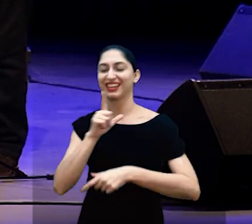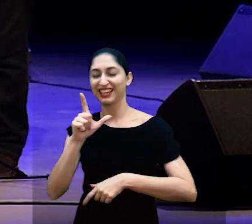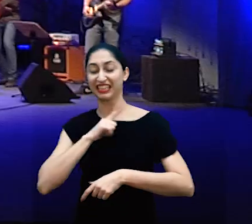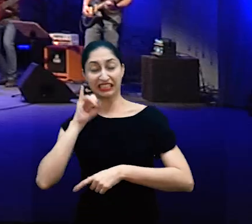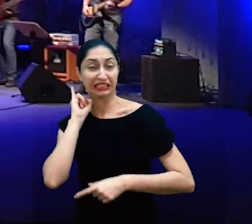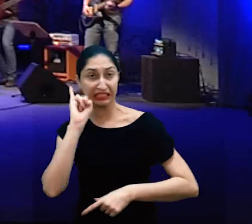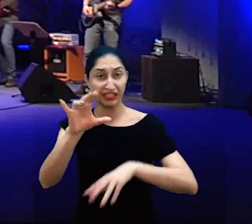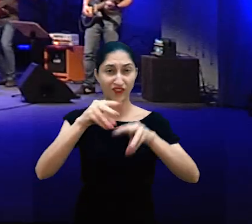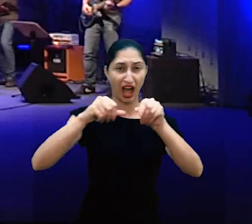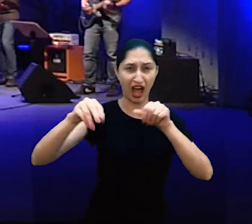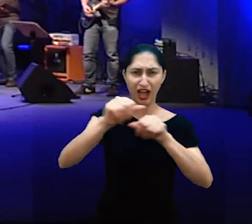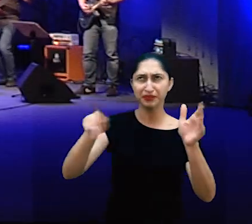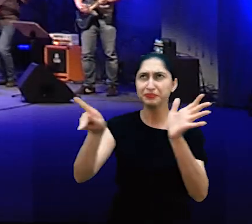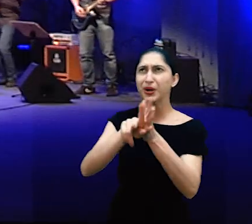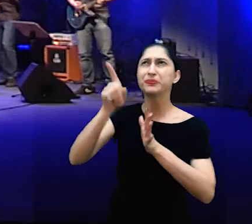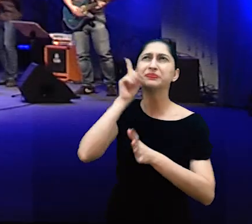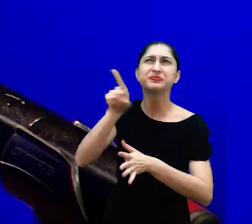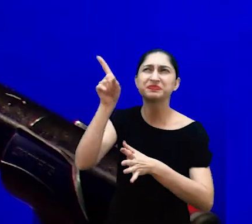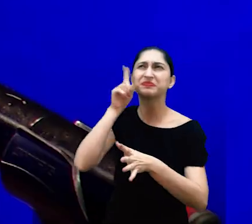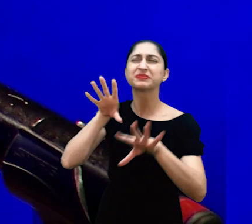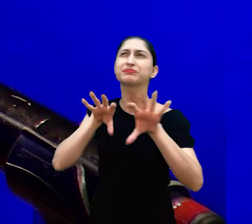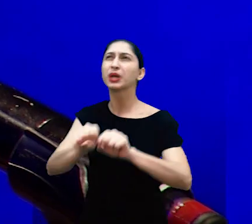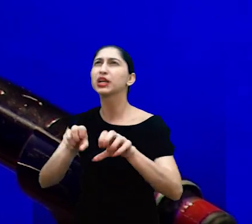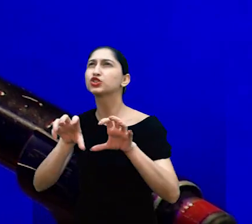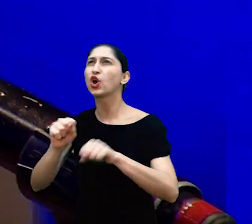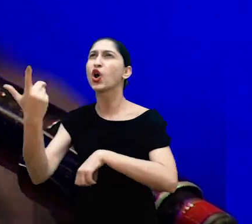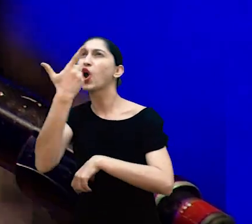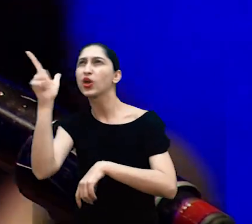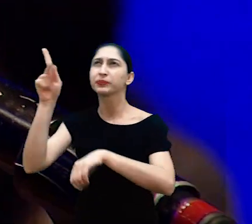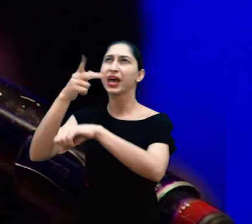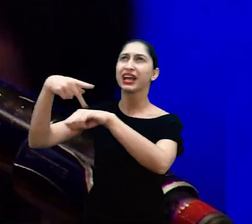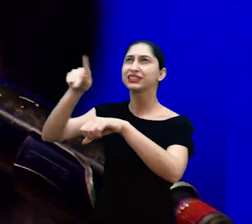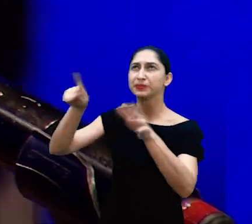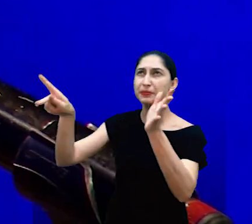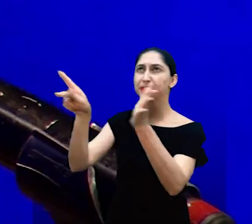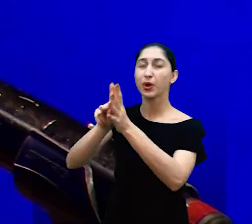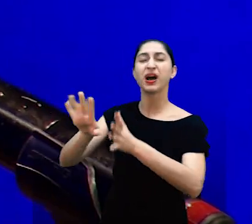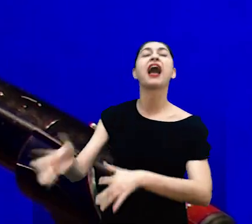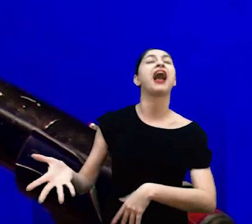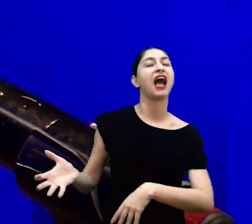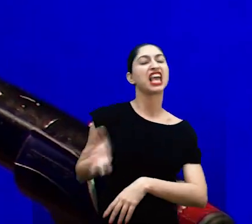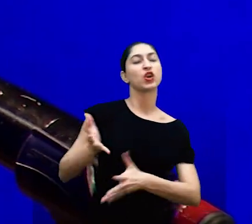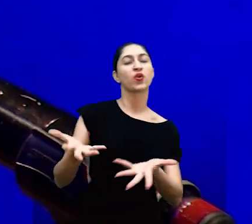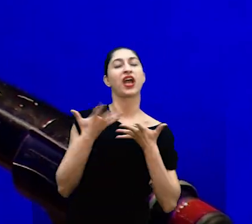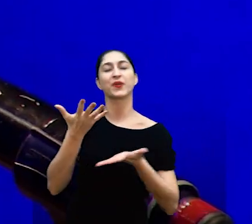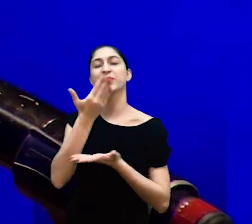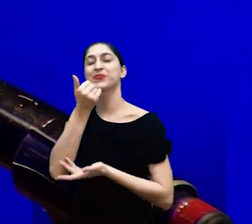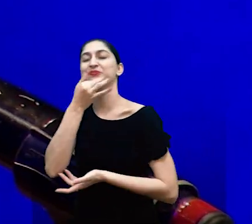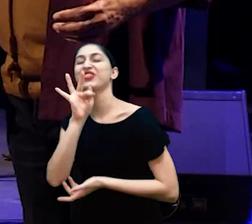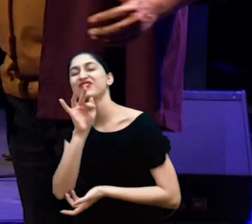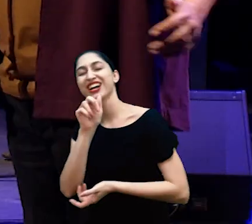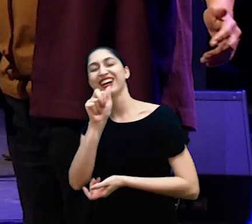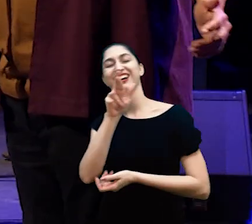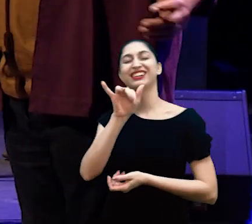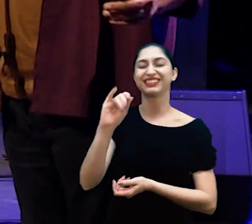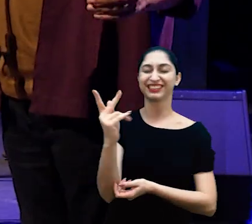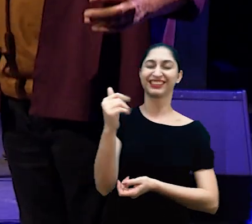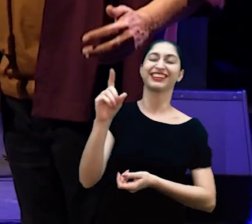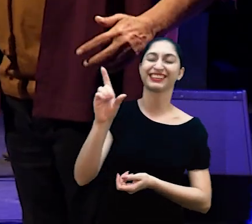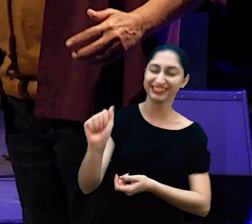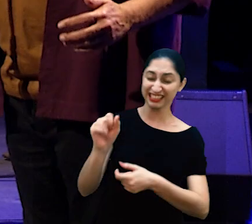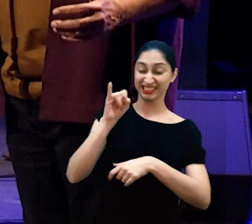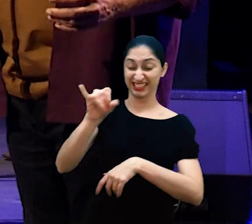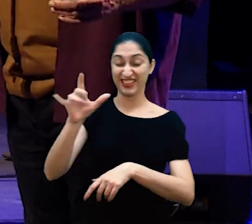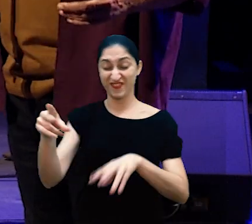farinha fosse americana, mandioca importada, banquete de bacana, era farinhada. Se farinha